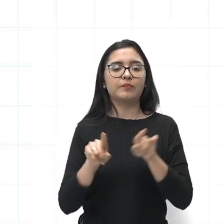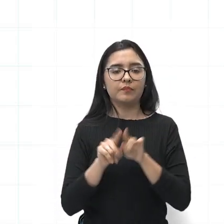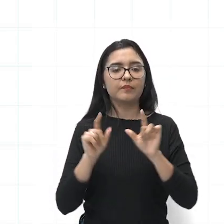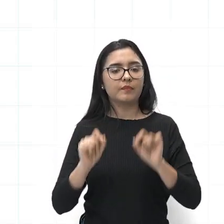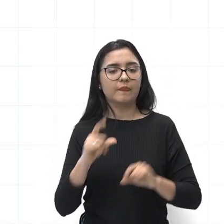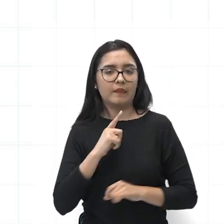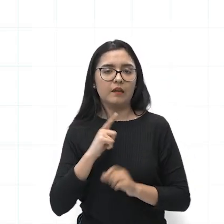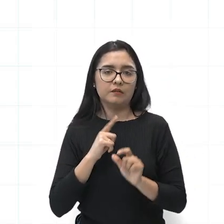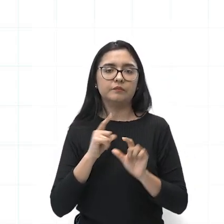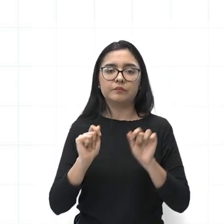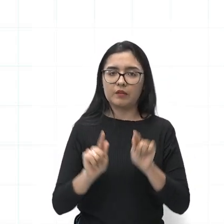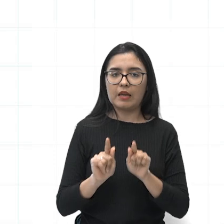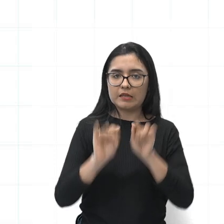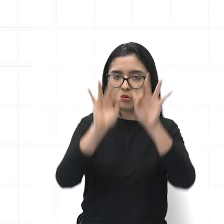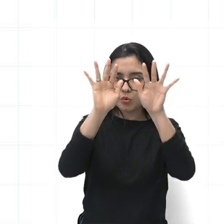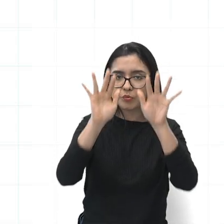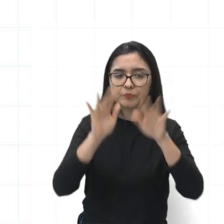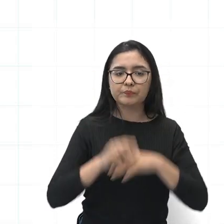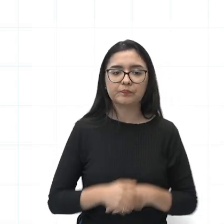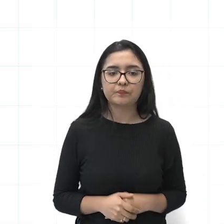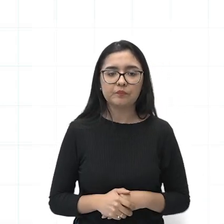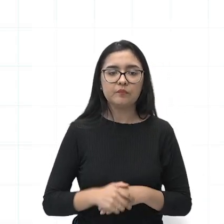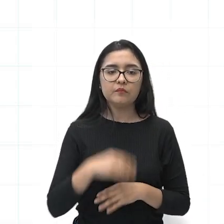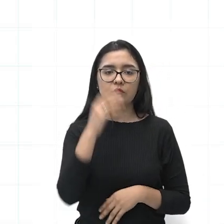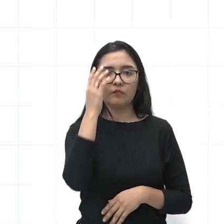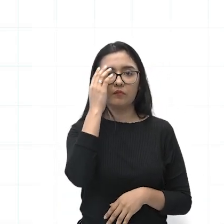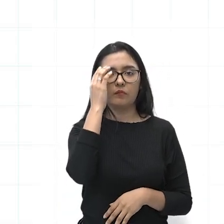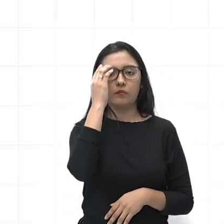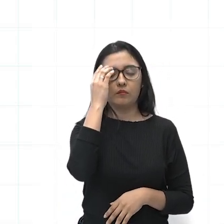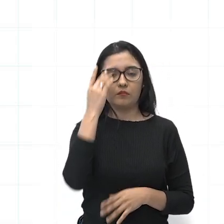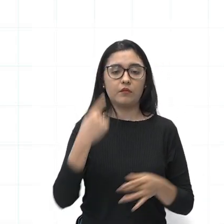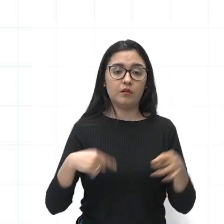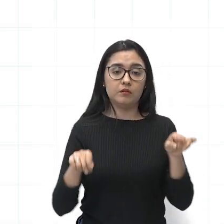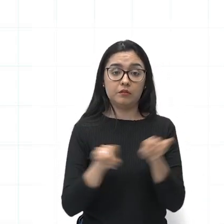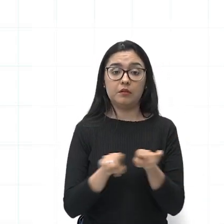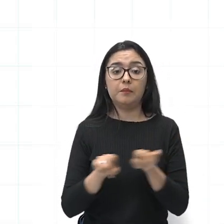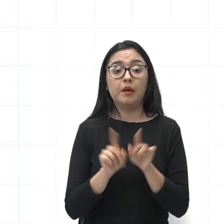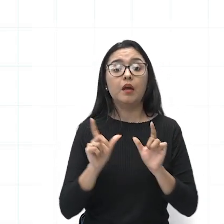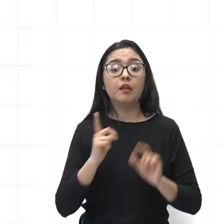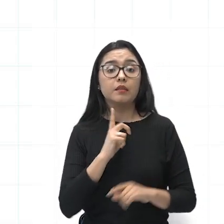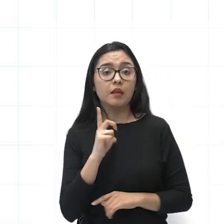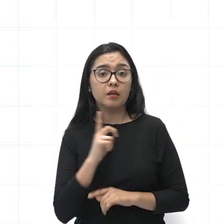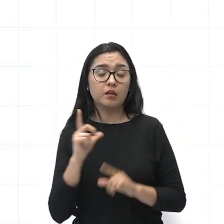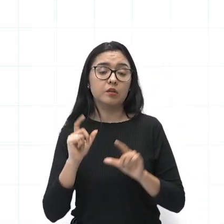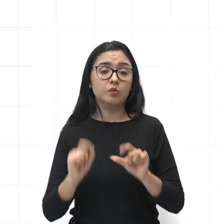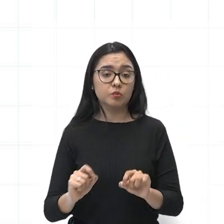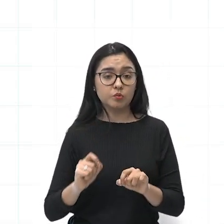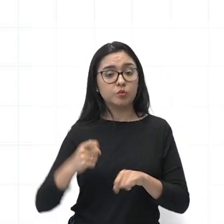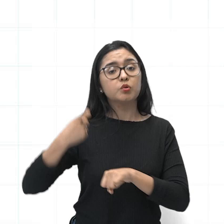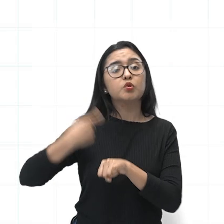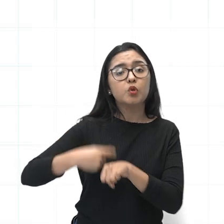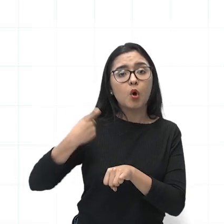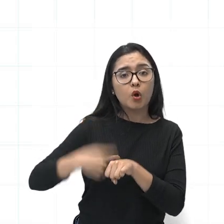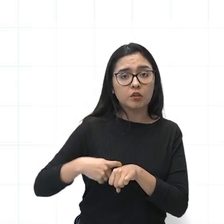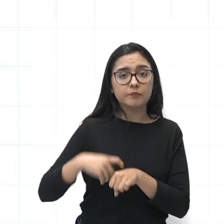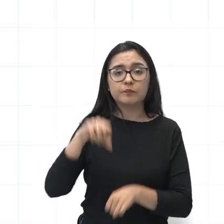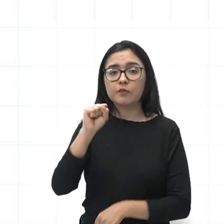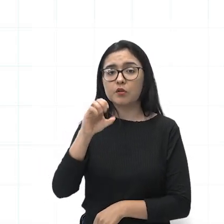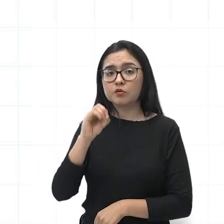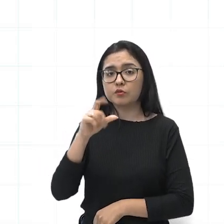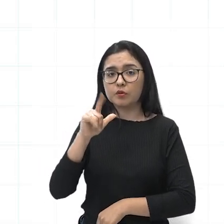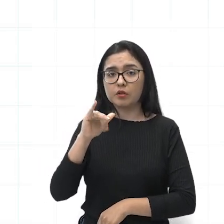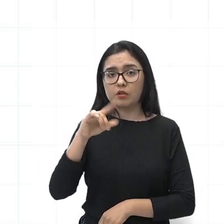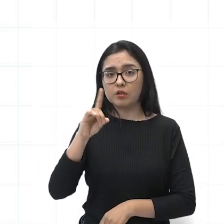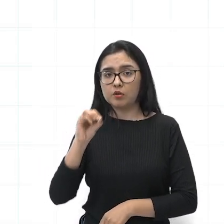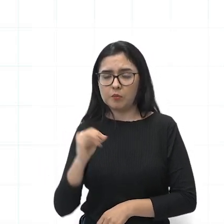mistura no estado gasoso. E temos também no estado sólido.